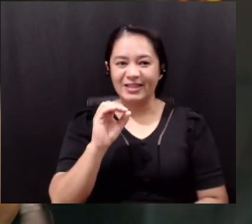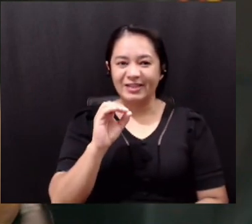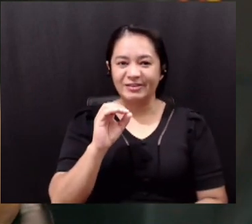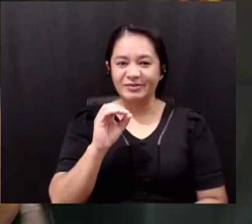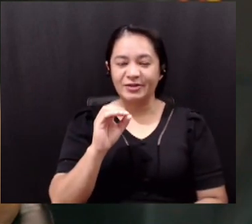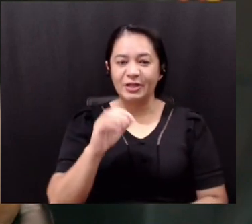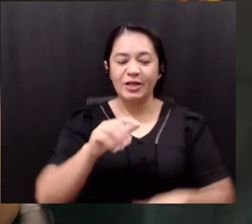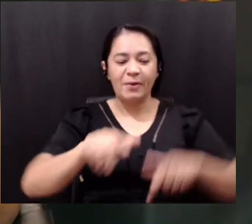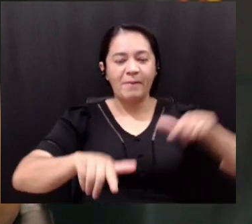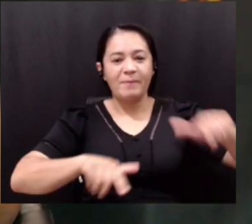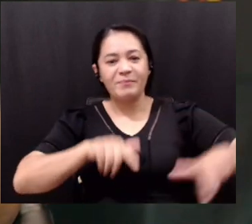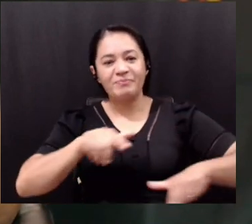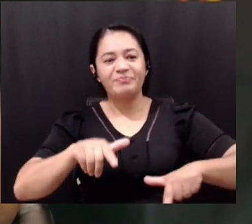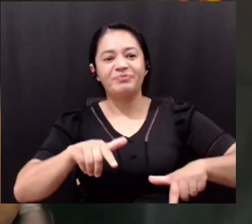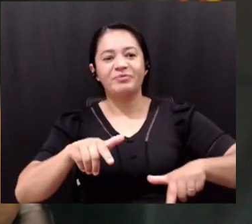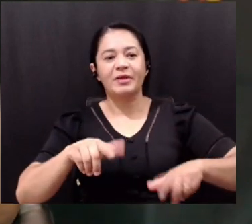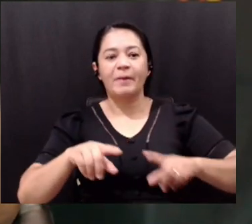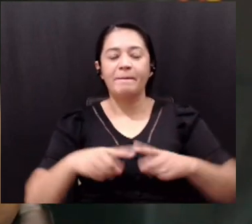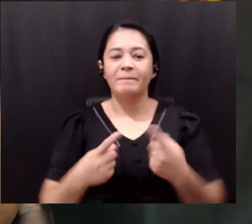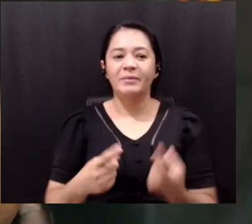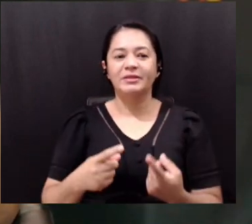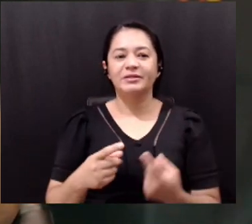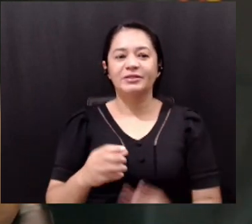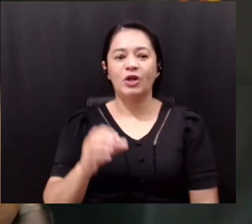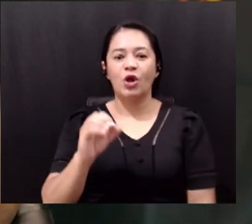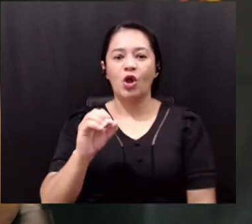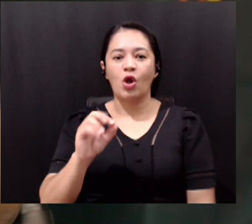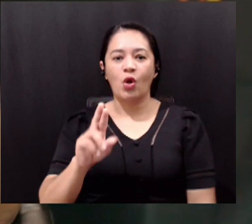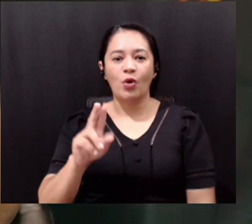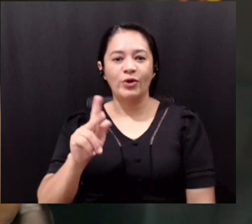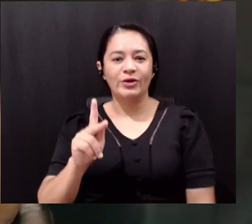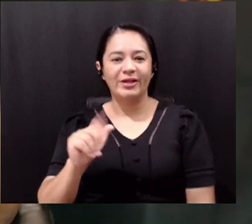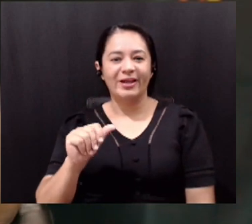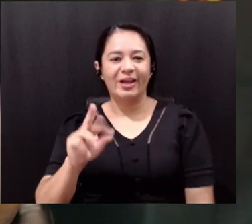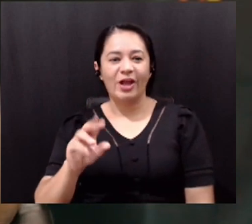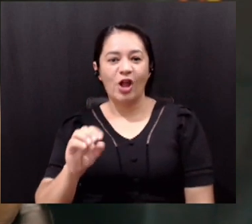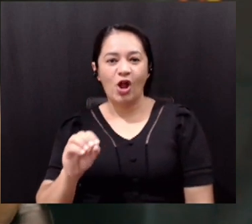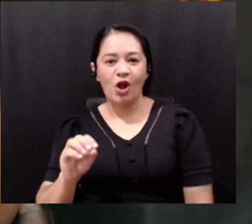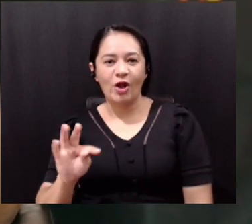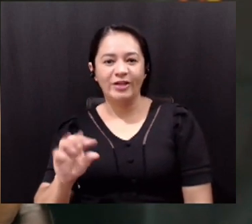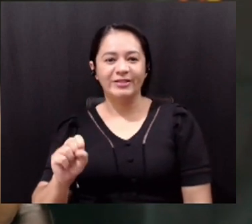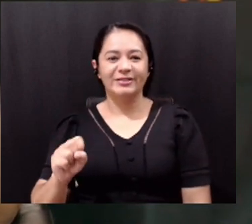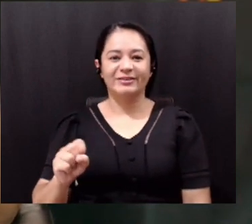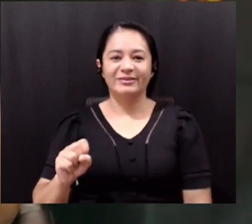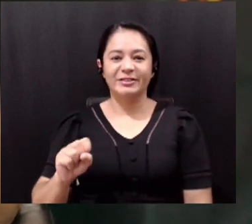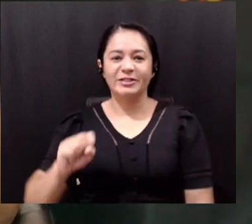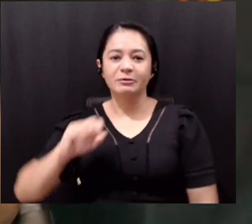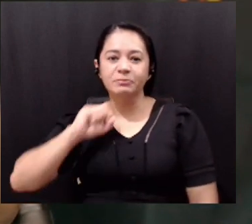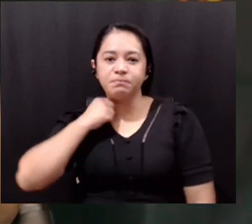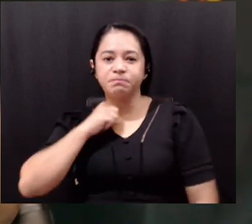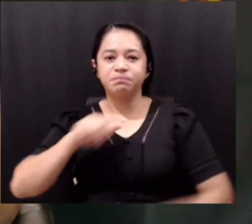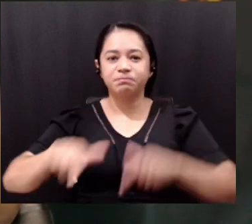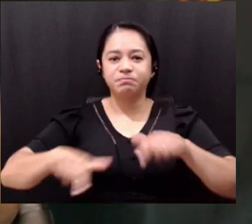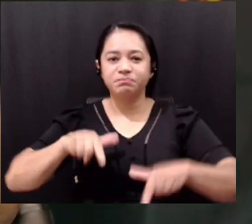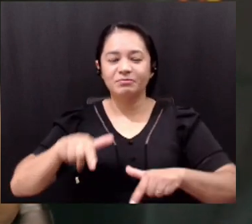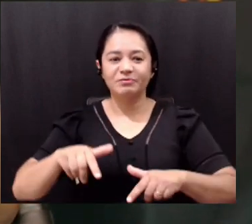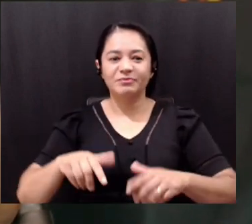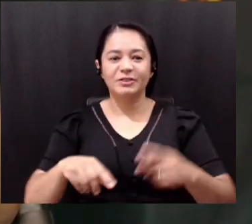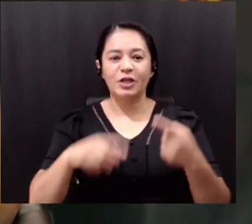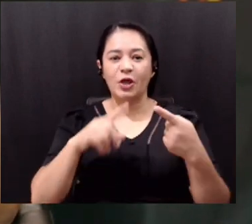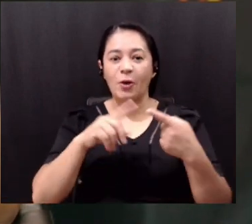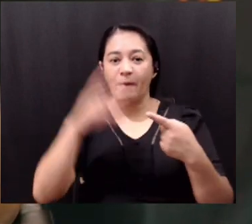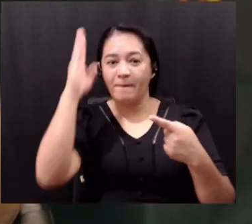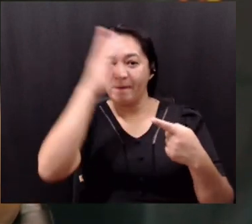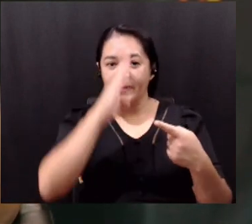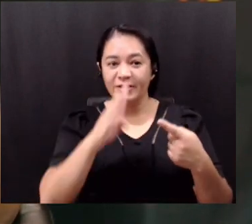mais workaholics. Nossa, o Brasil teve uma pontuação de 77, os mexicanos, líderes desta pesquisa, alcançaram